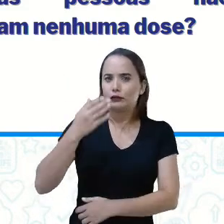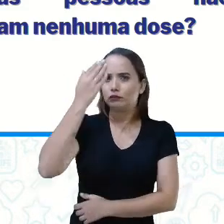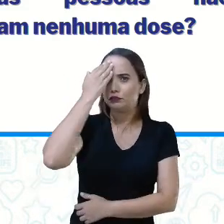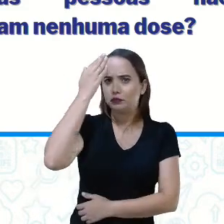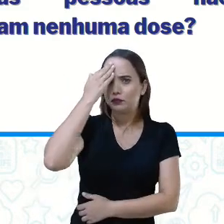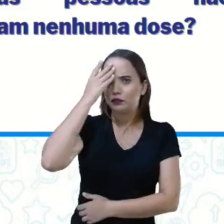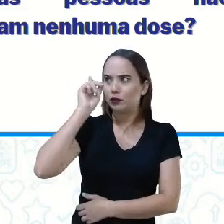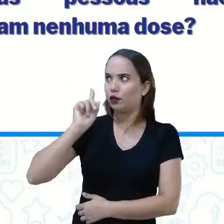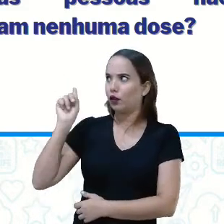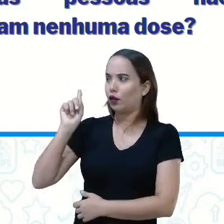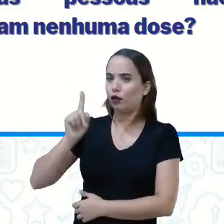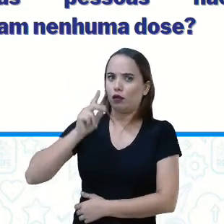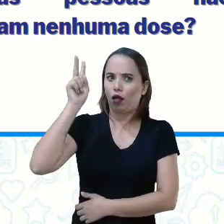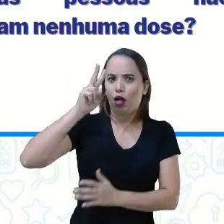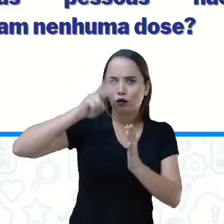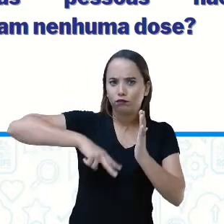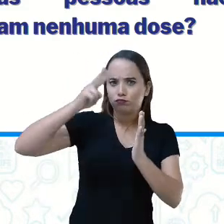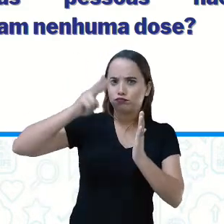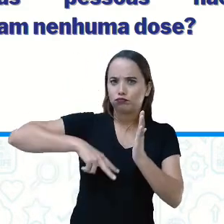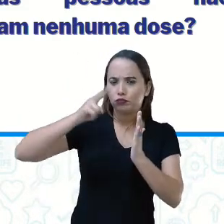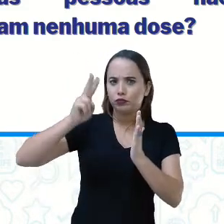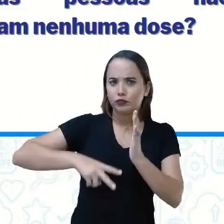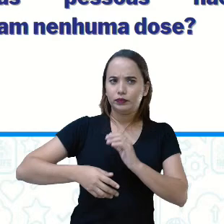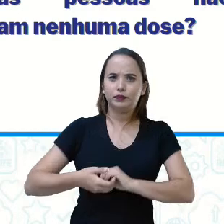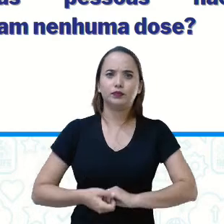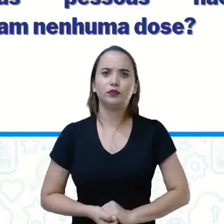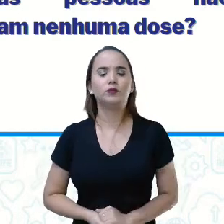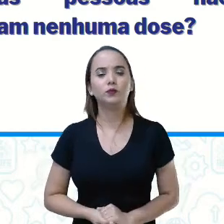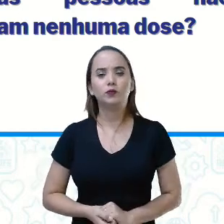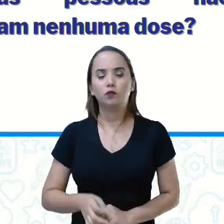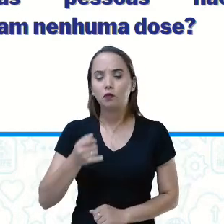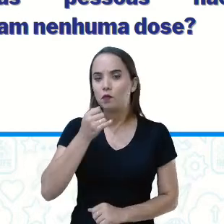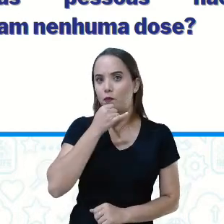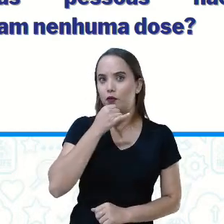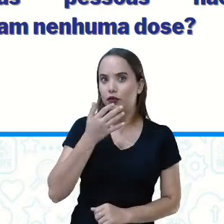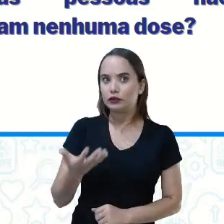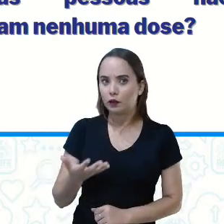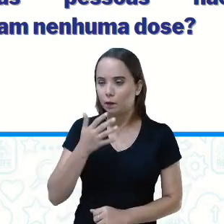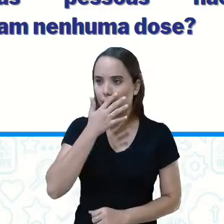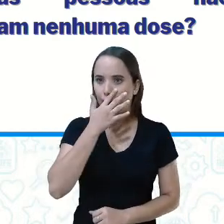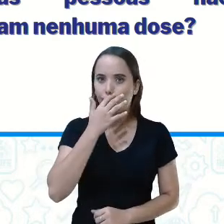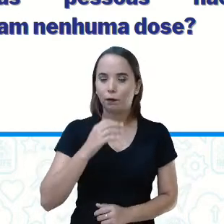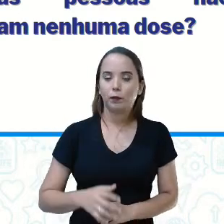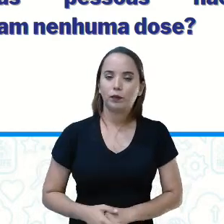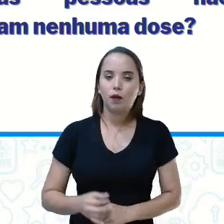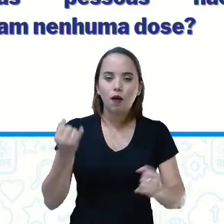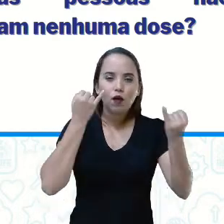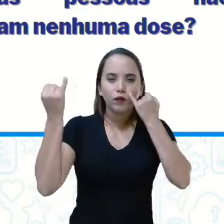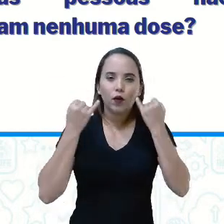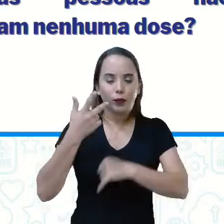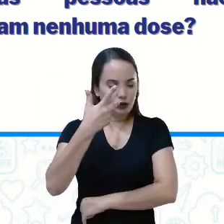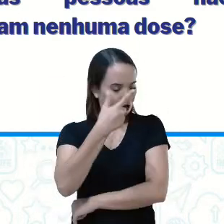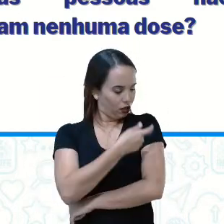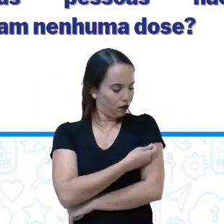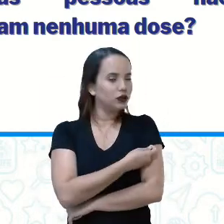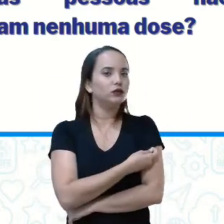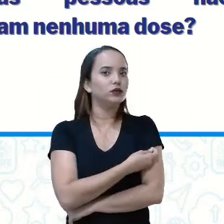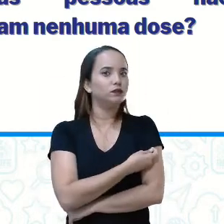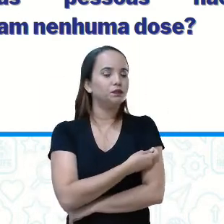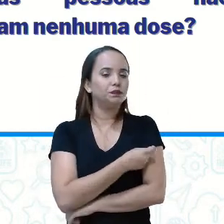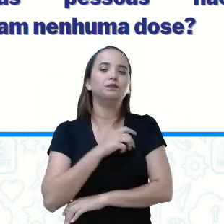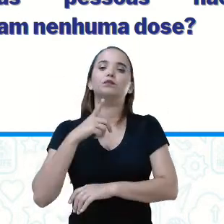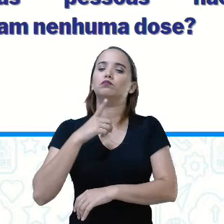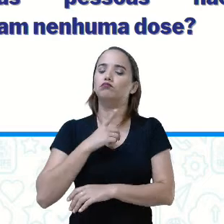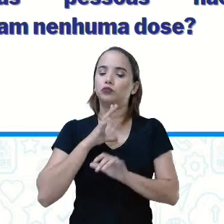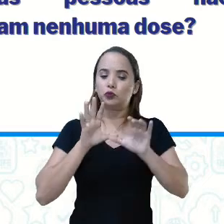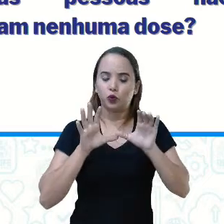dos gráficos. Então eu tenho, por exemplo, na tela vocês estão vendo, dados da vacina. Então, eu tenho um grupo aí, o dado